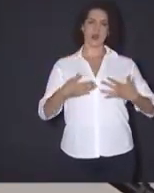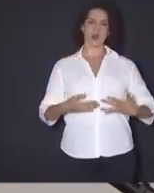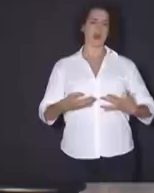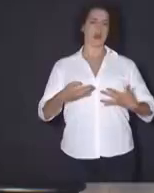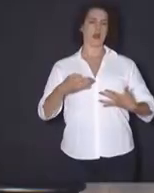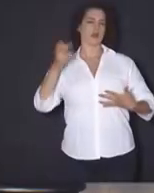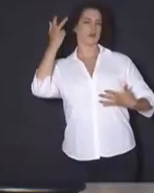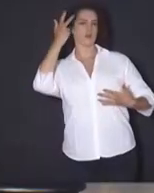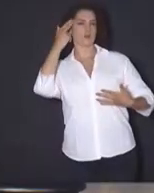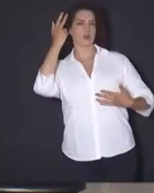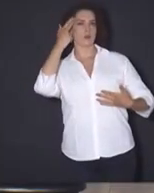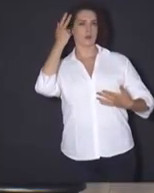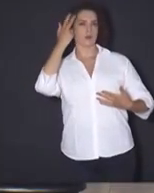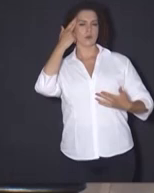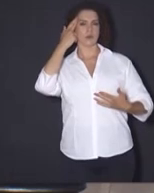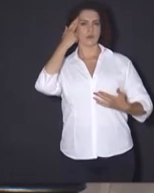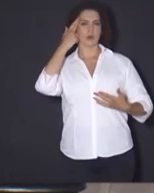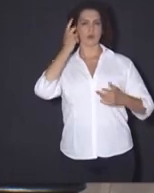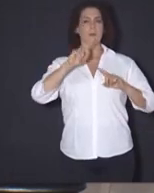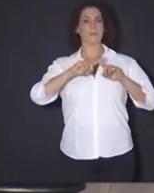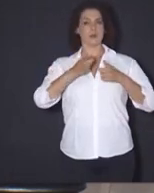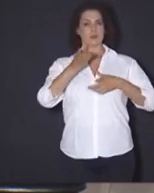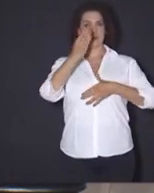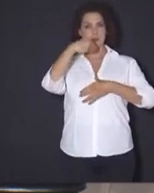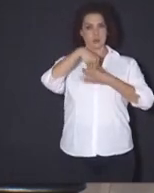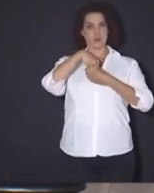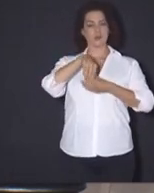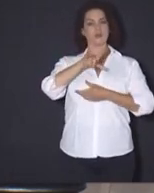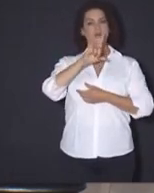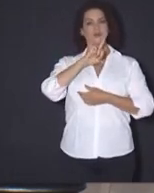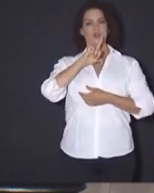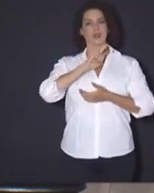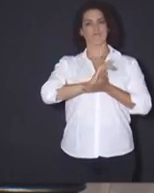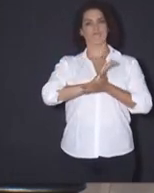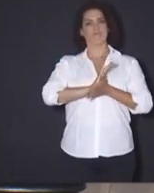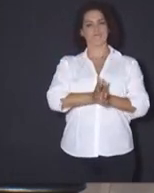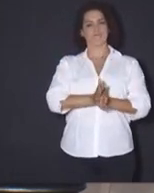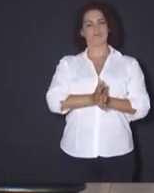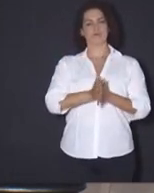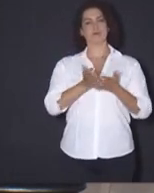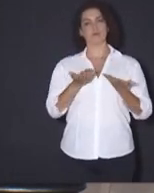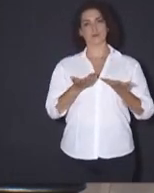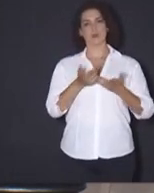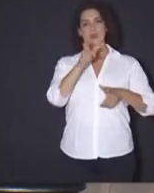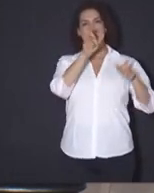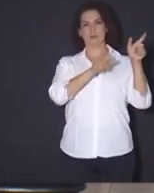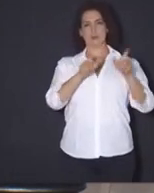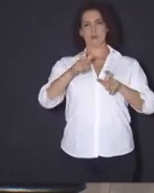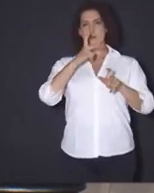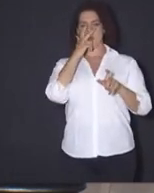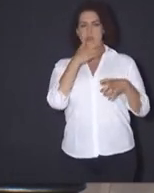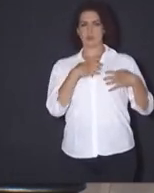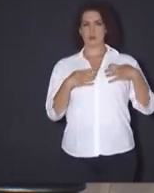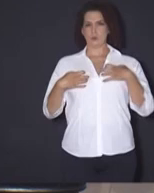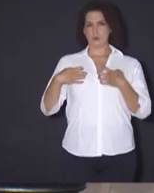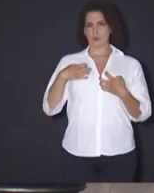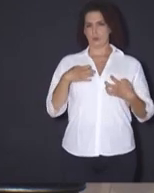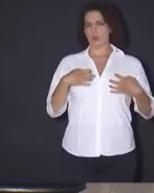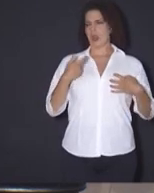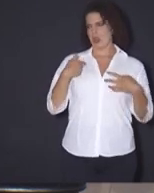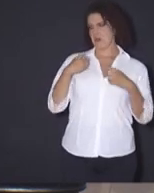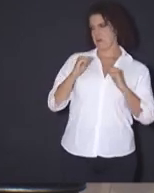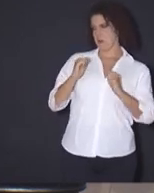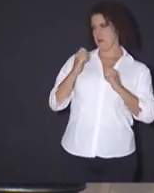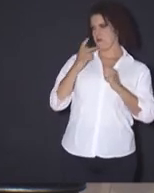normais e que estavam carregadas de teor racista e as pessoas estão todas incomodados eu posso falar isso eu posso